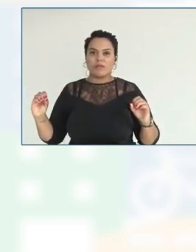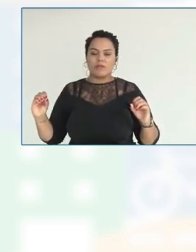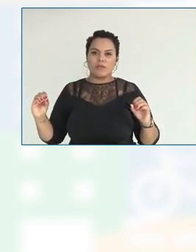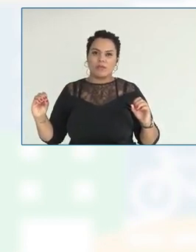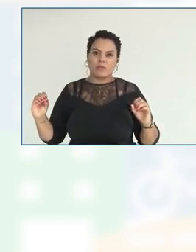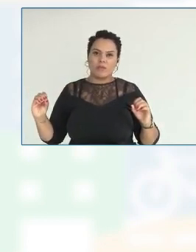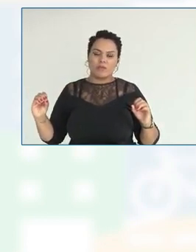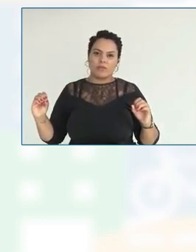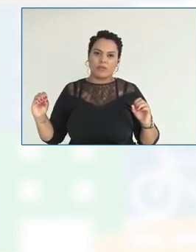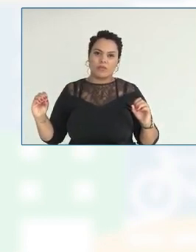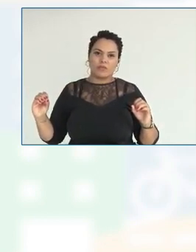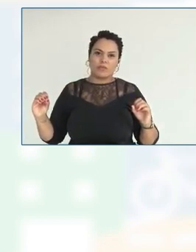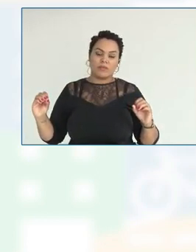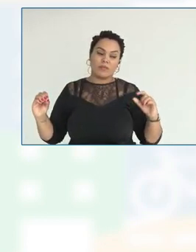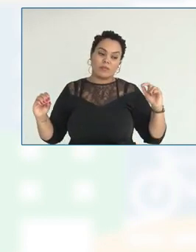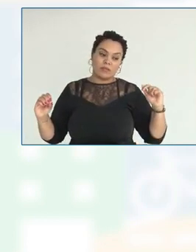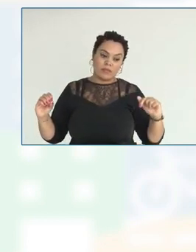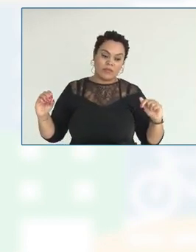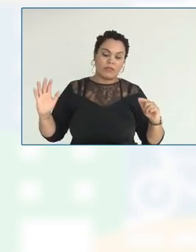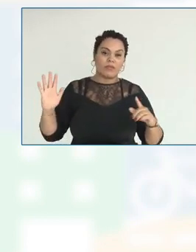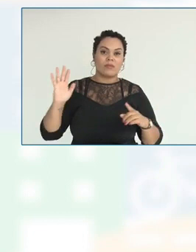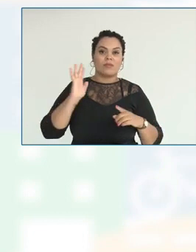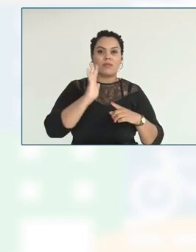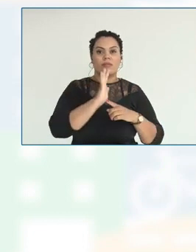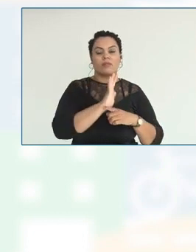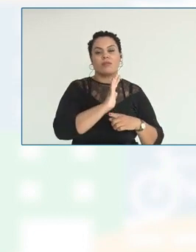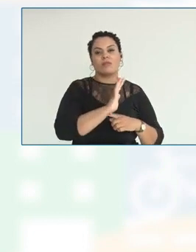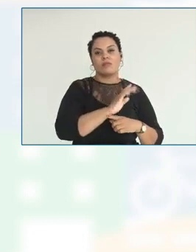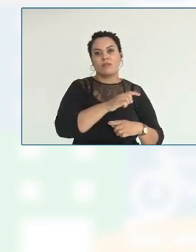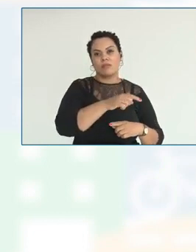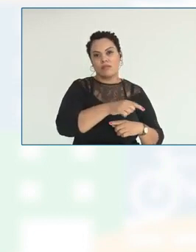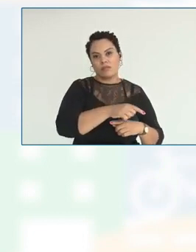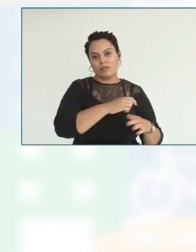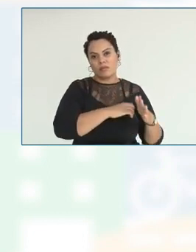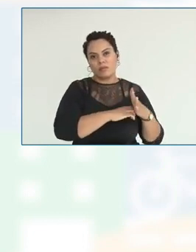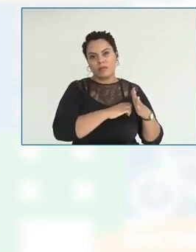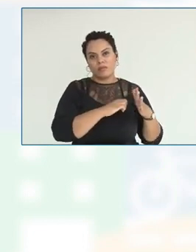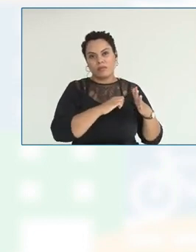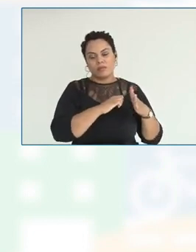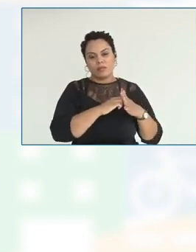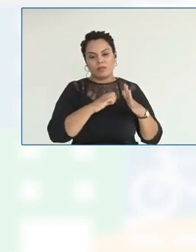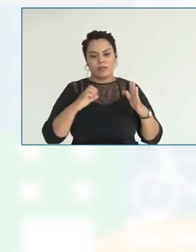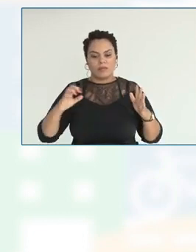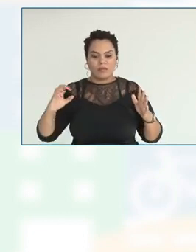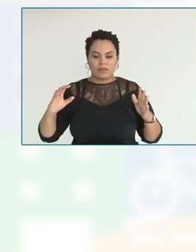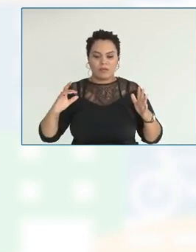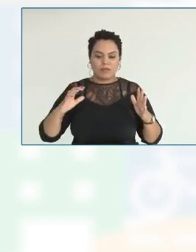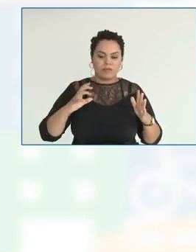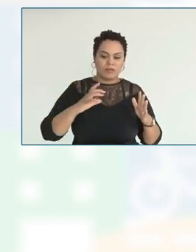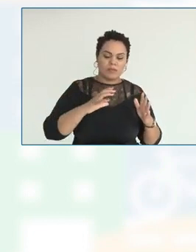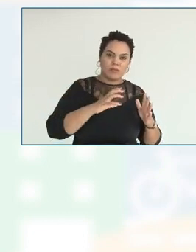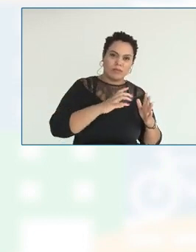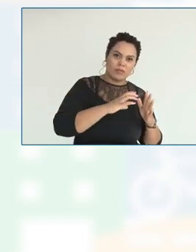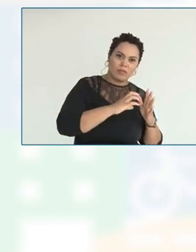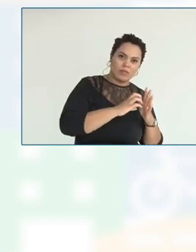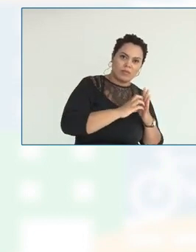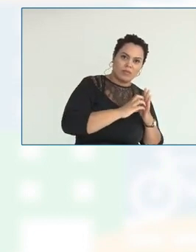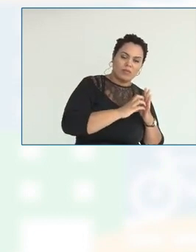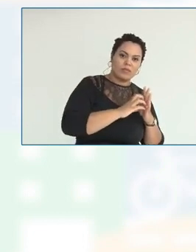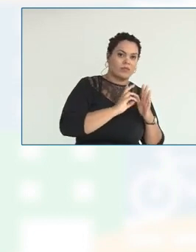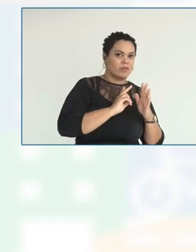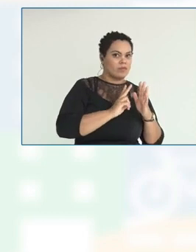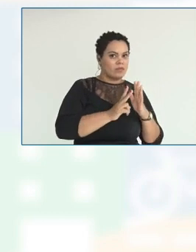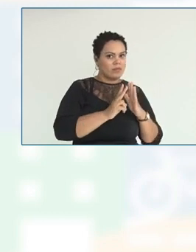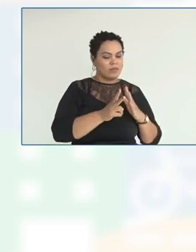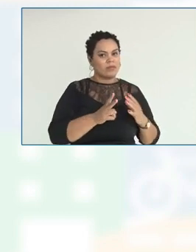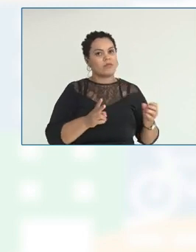contrapartida que essa empresa tem aqui conosco é de manter o nosso banco de dados de substâncias químicas atualizado, né, o da